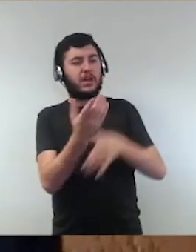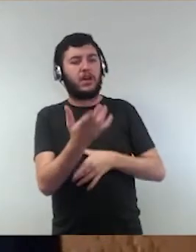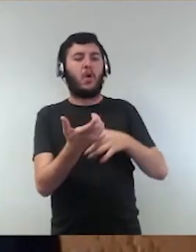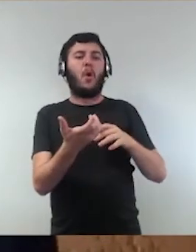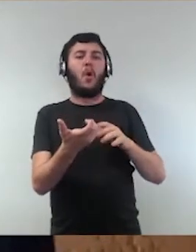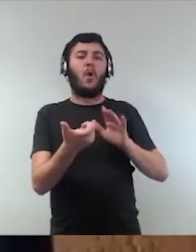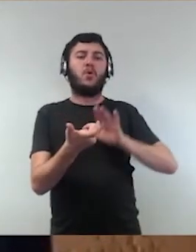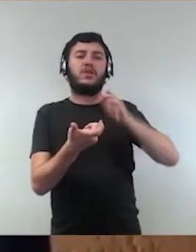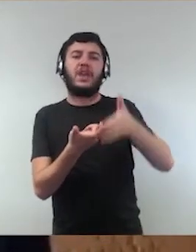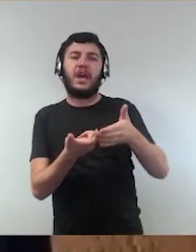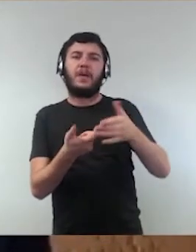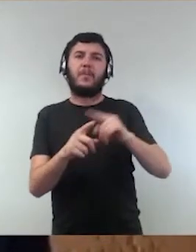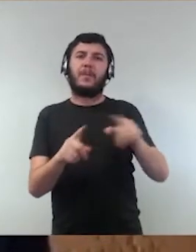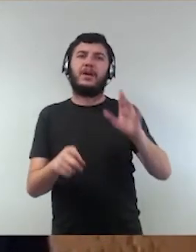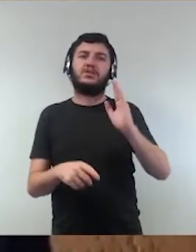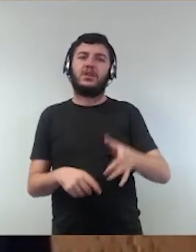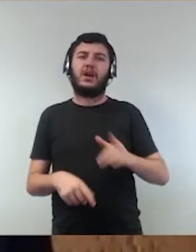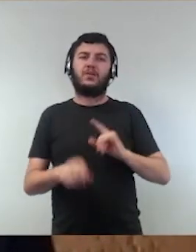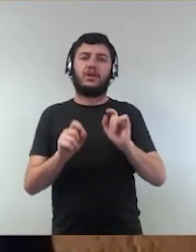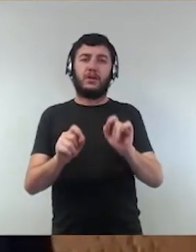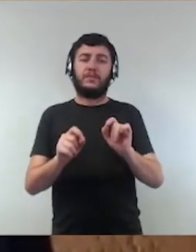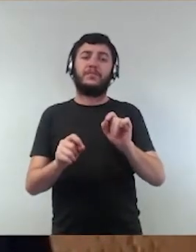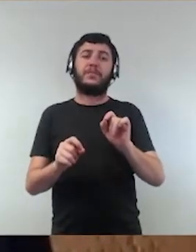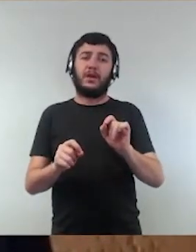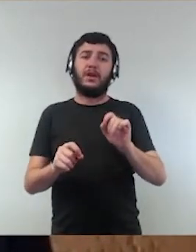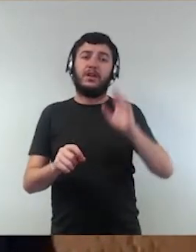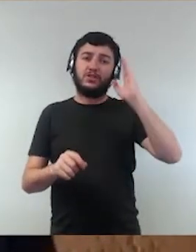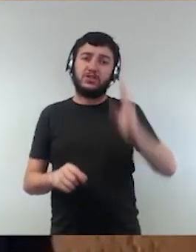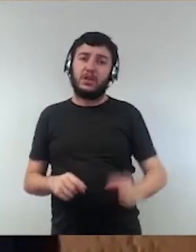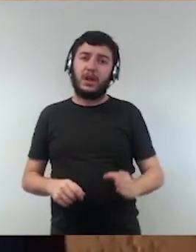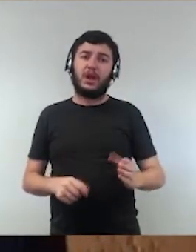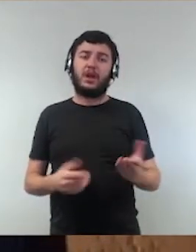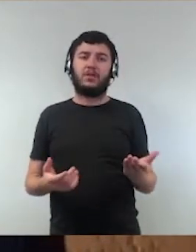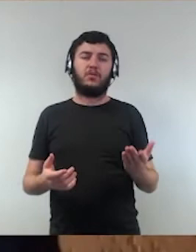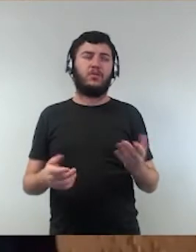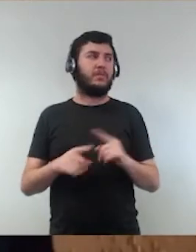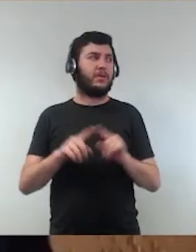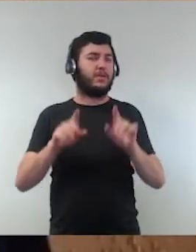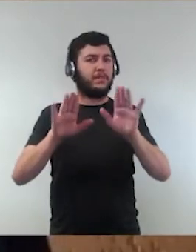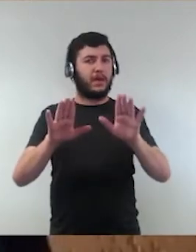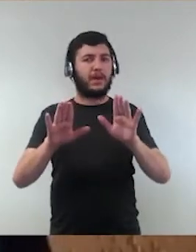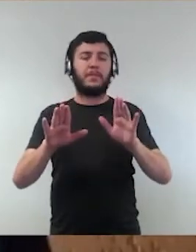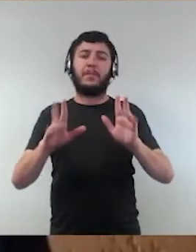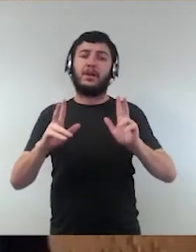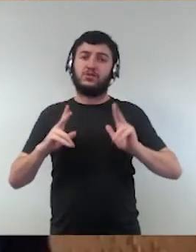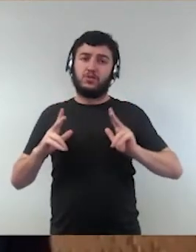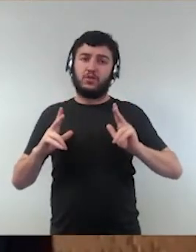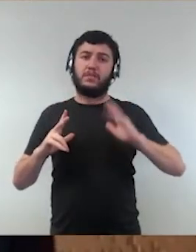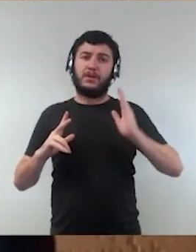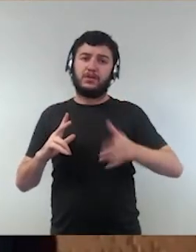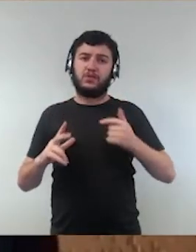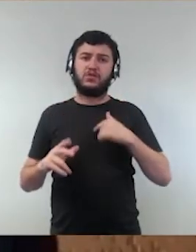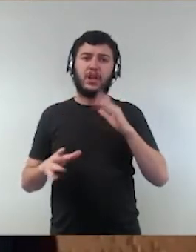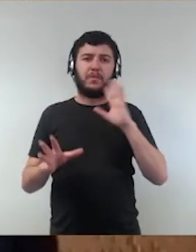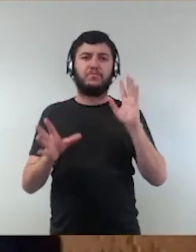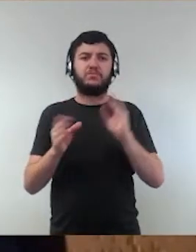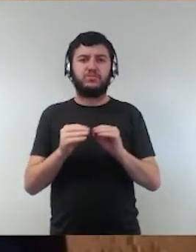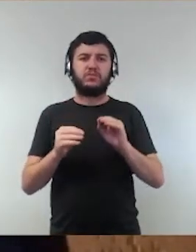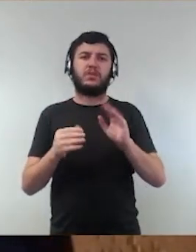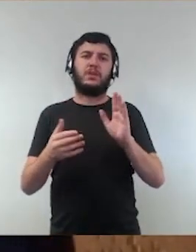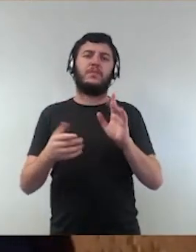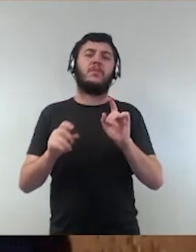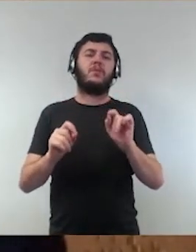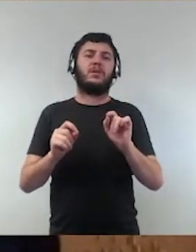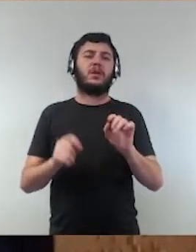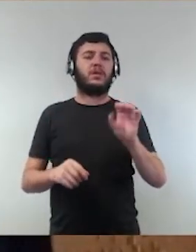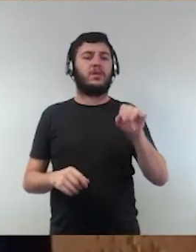utilizar essa expressão de uma forma direta, e eu, pelo menos eu pessoalmente, eu vejo ecos muito diretos dessa